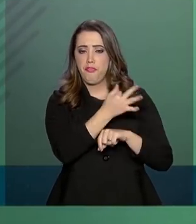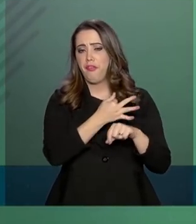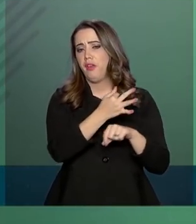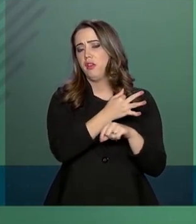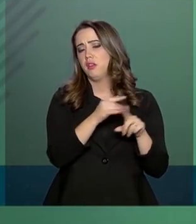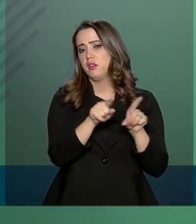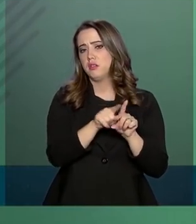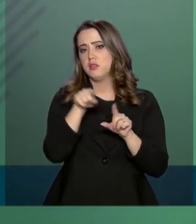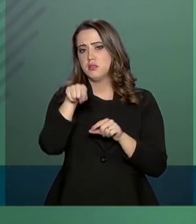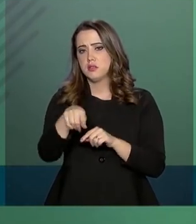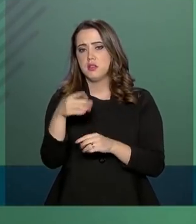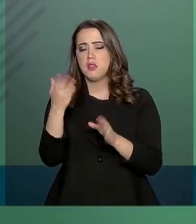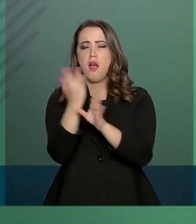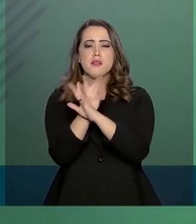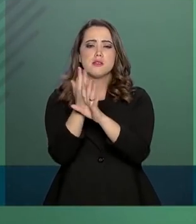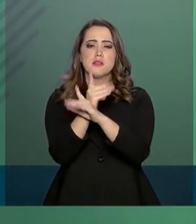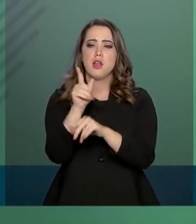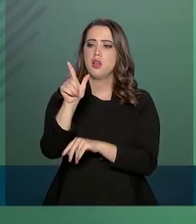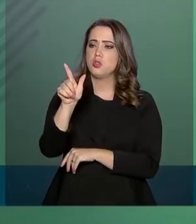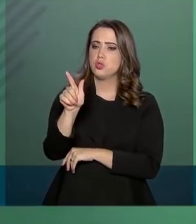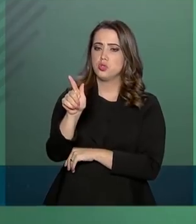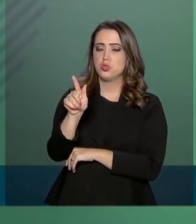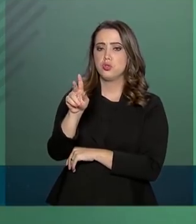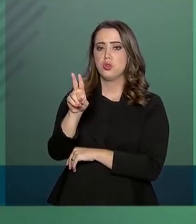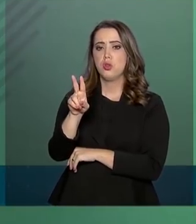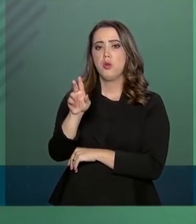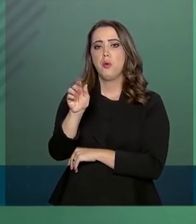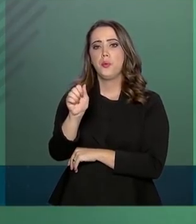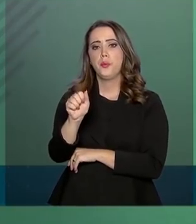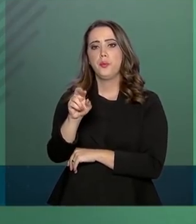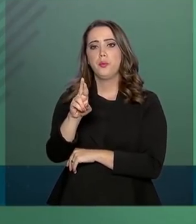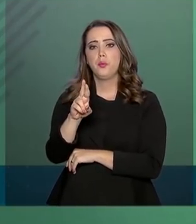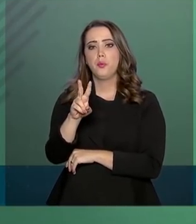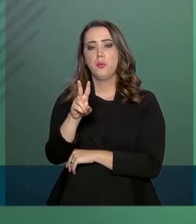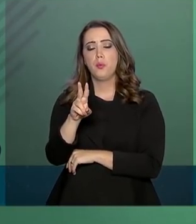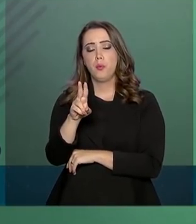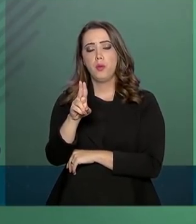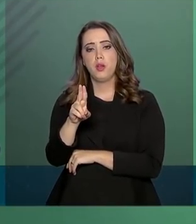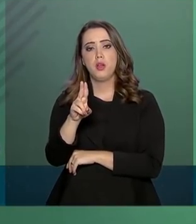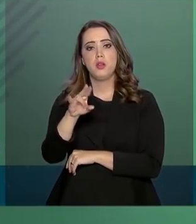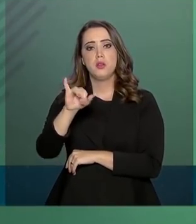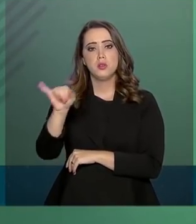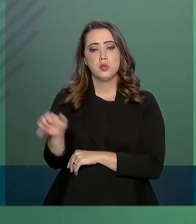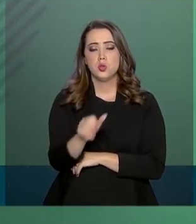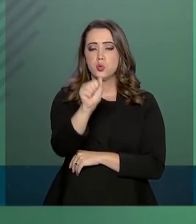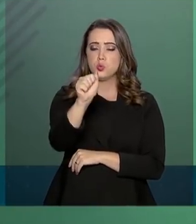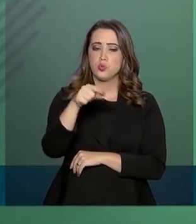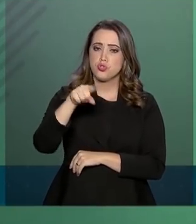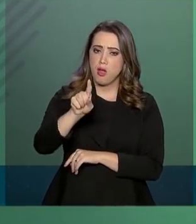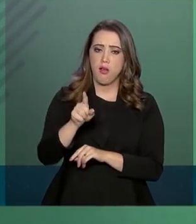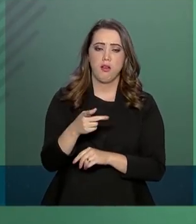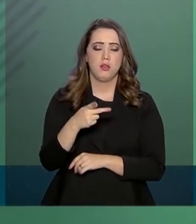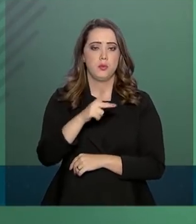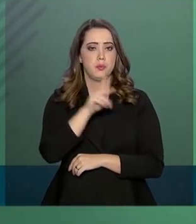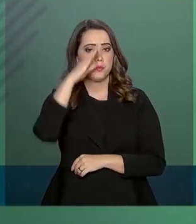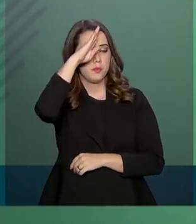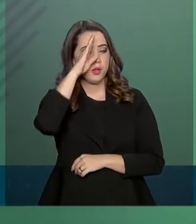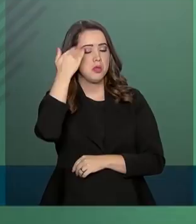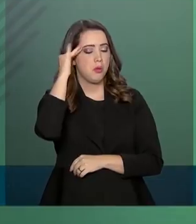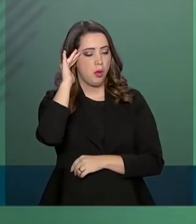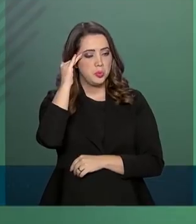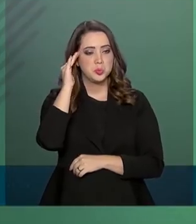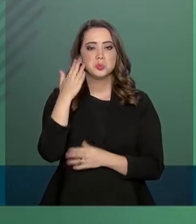de guarda já o senhor presidente compreende estimula e